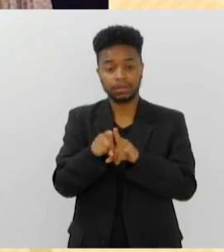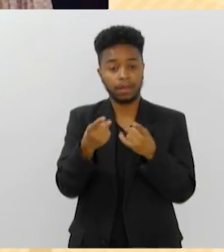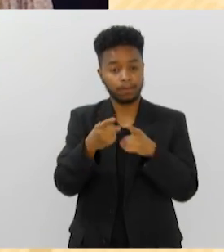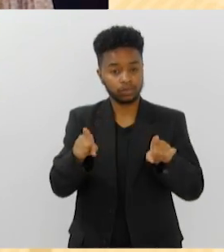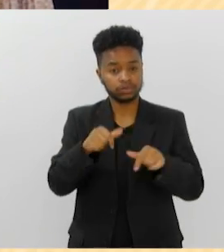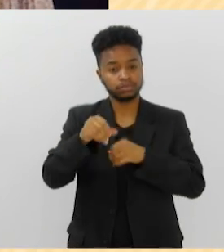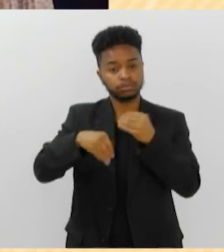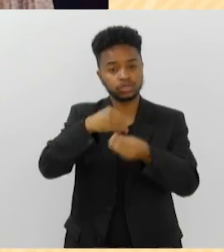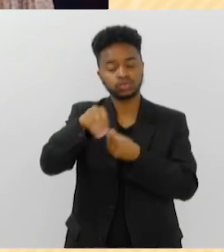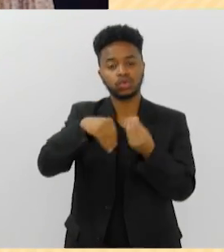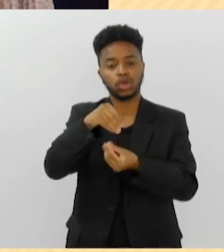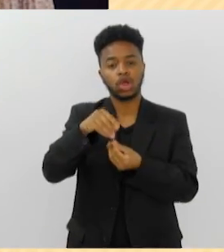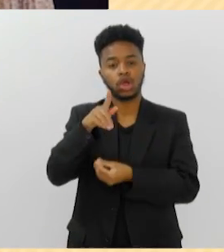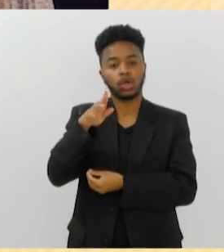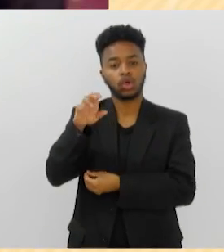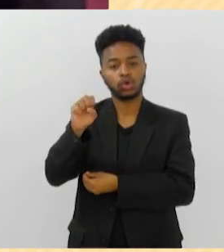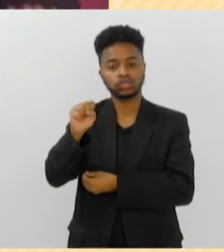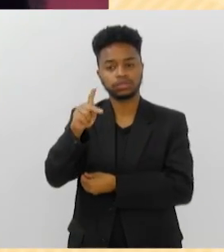jazz e blues.